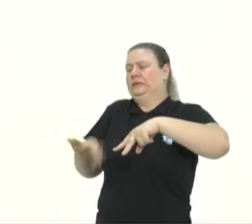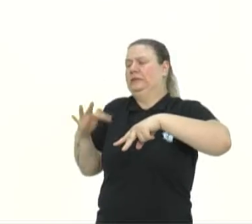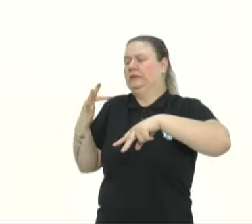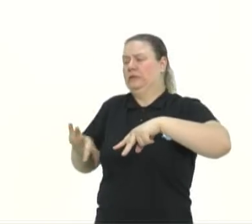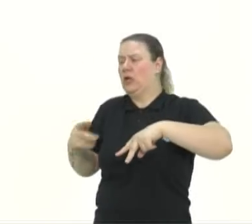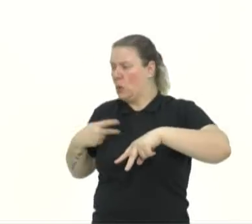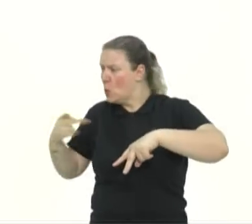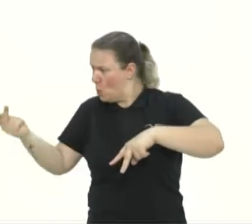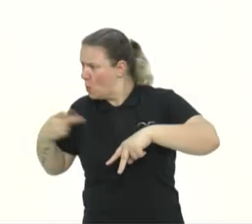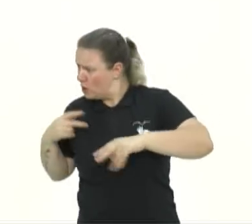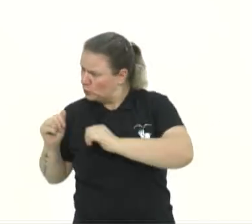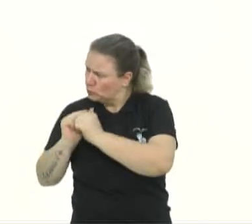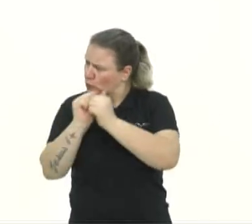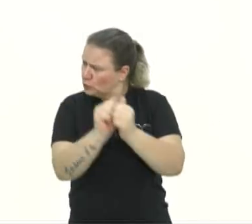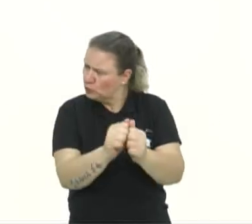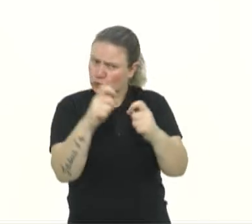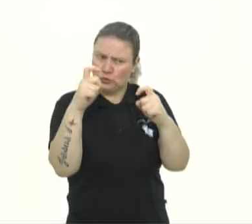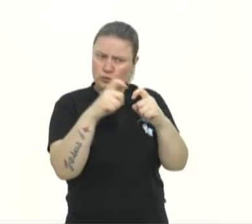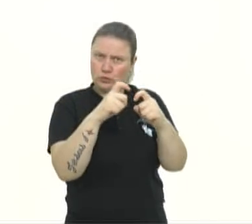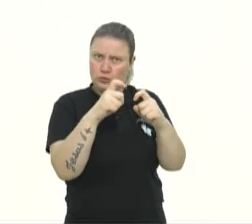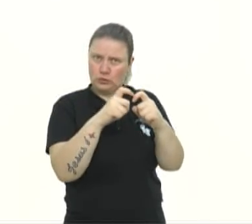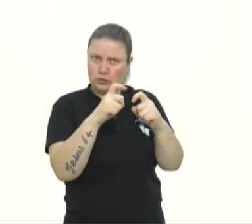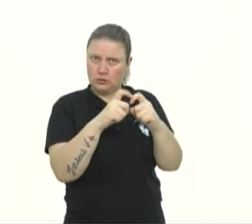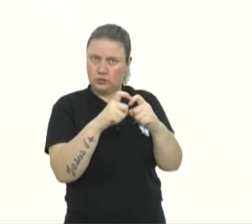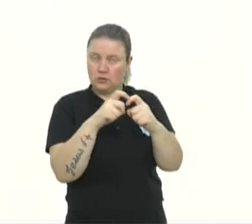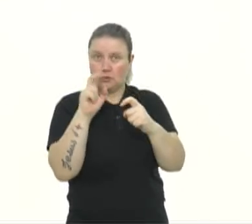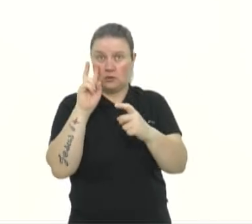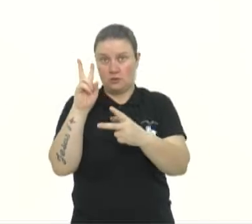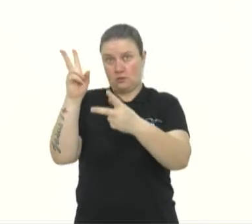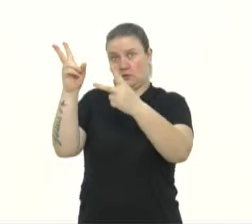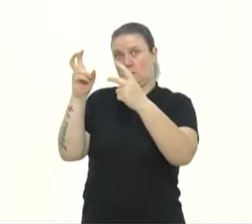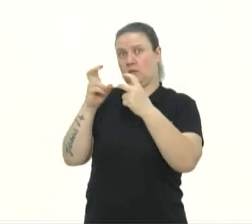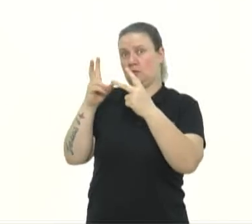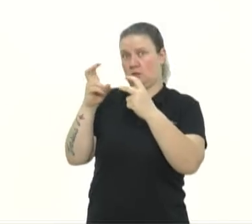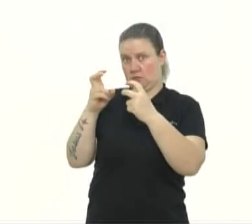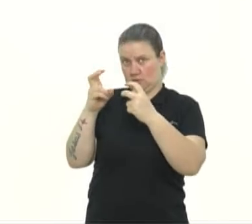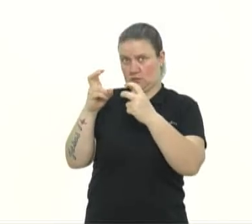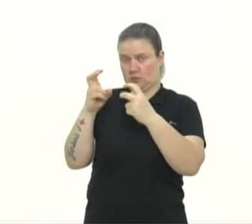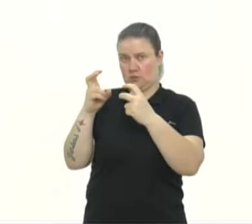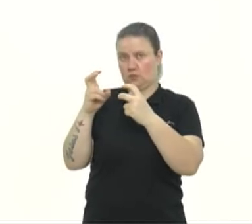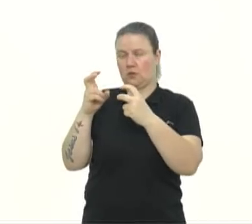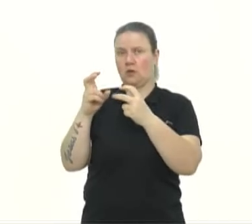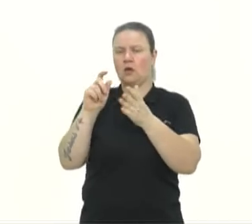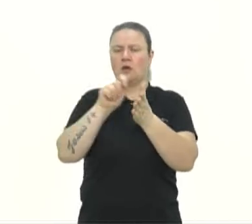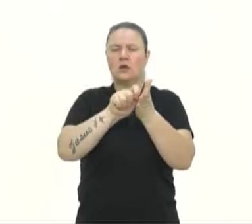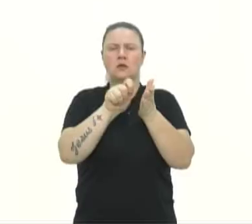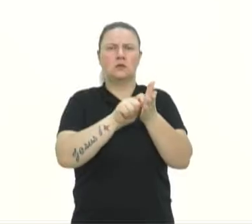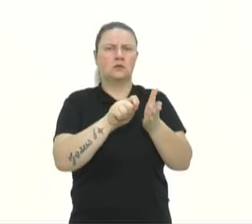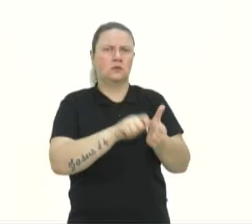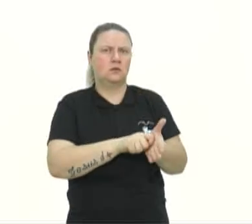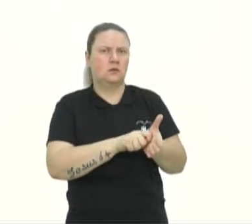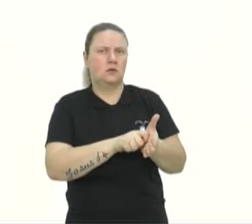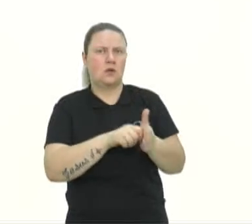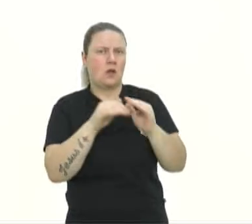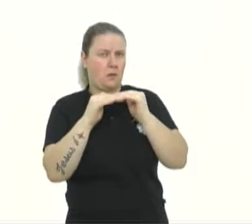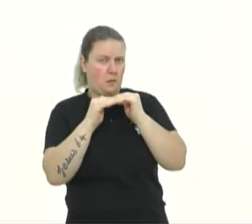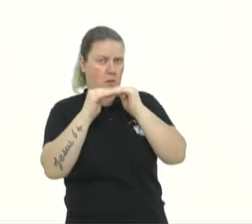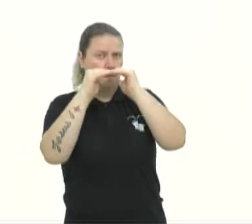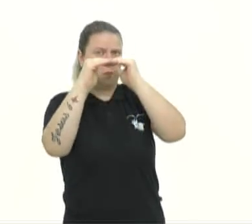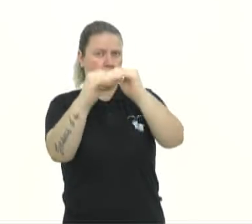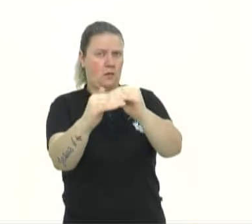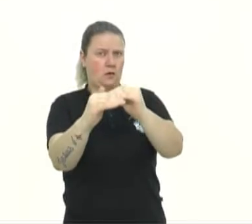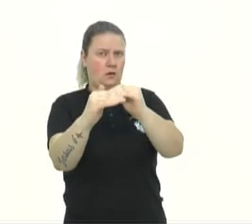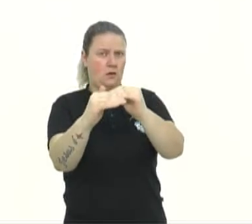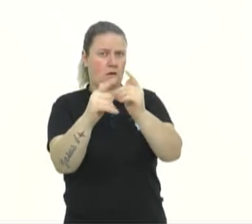nós não vamos junto no doutor? Observe o fragmento acima. A escrita ela não segue o padrão normativo